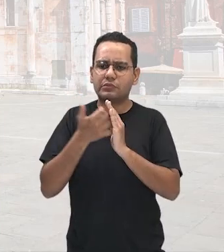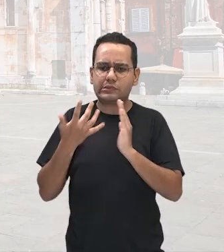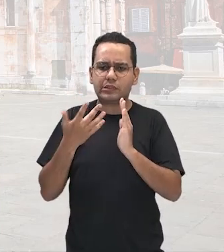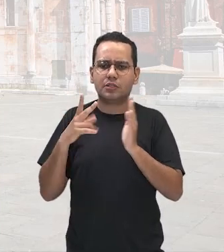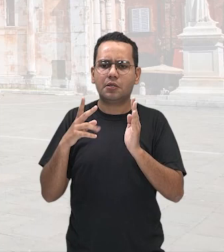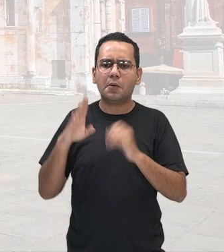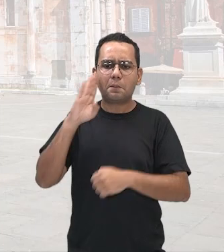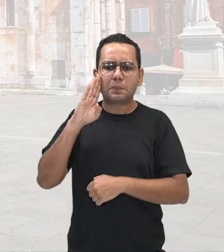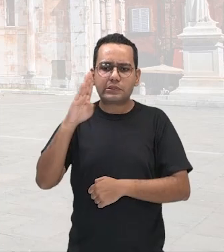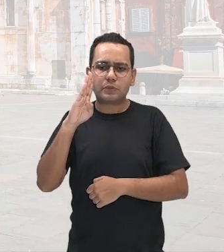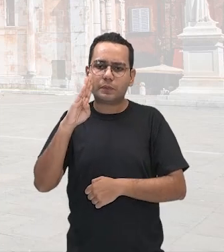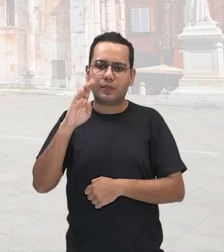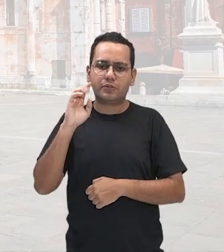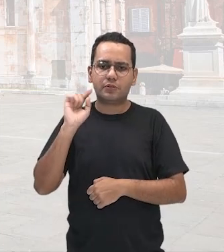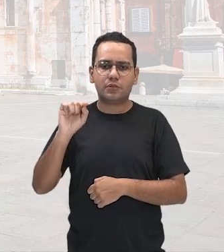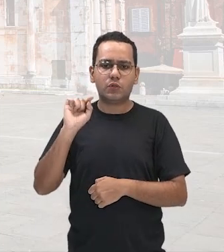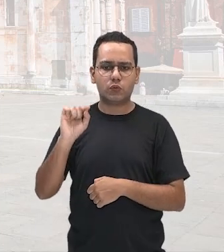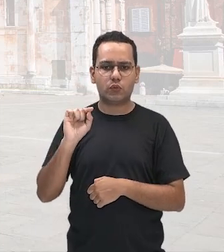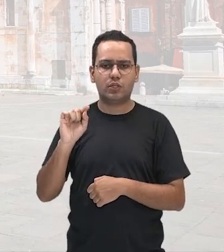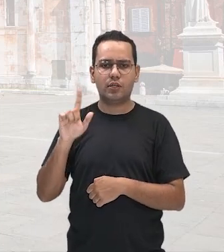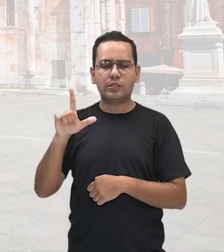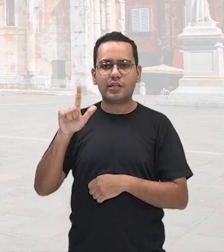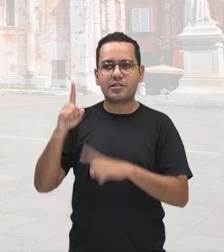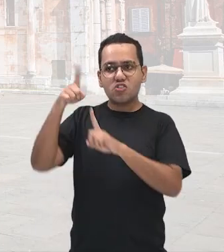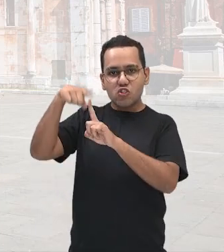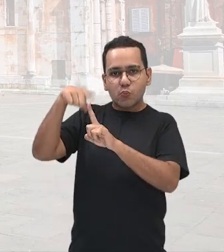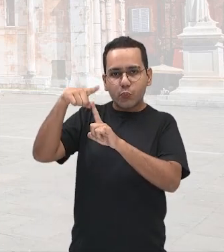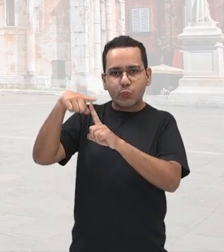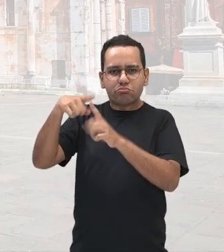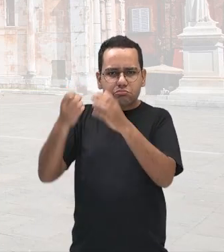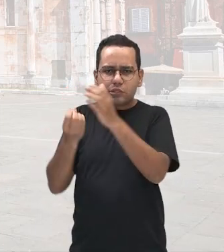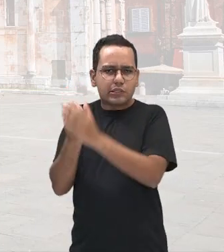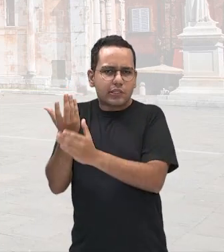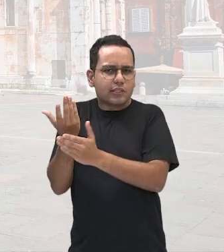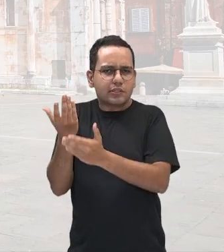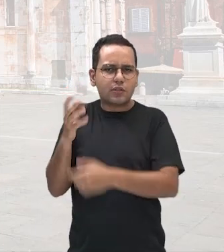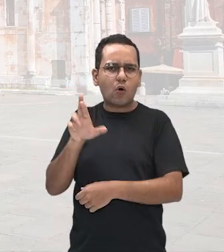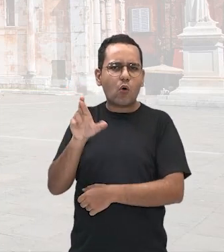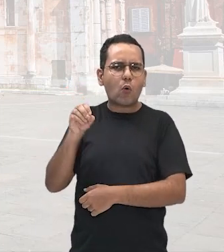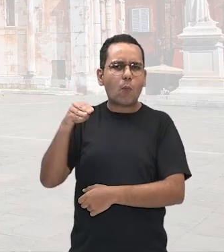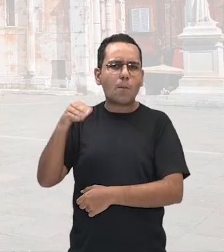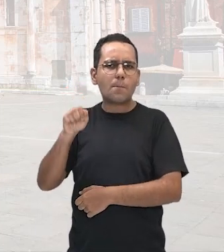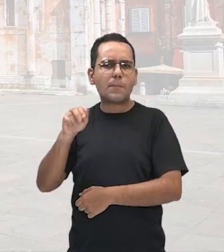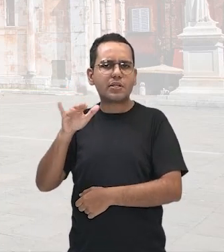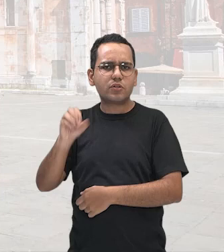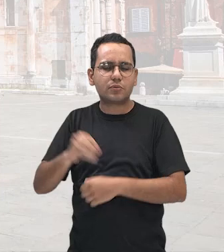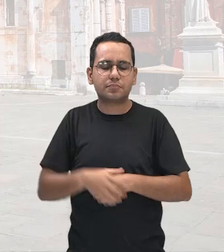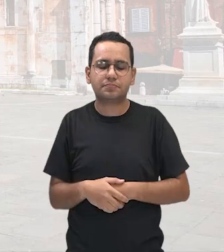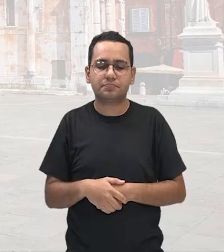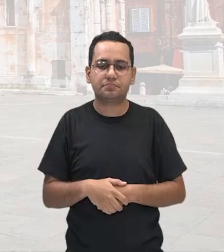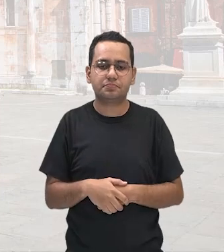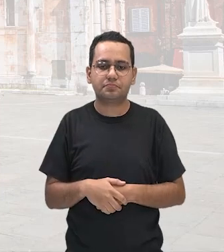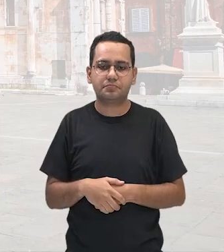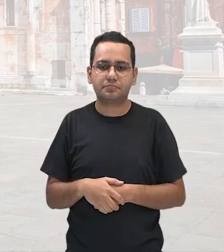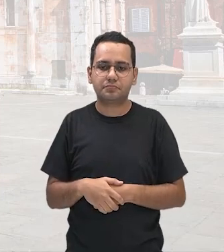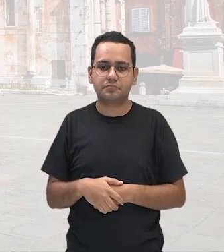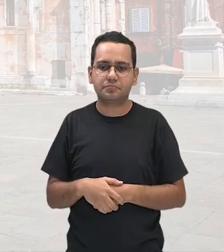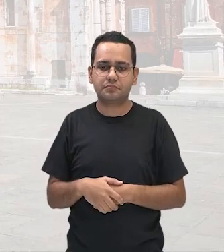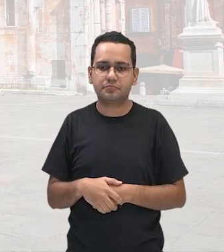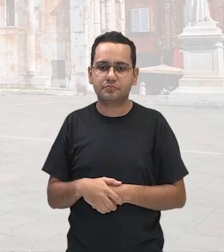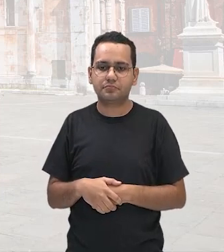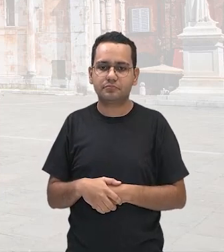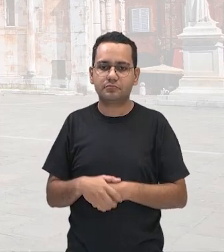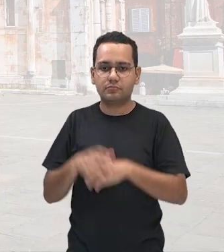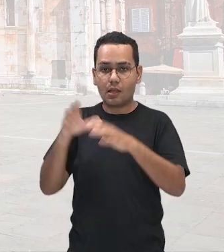principais desse modelo, então, professora, românico, tá? Nós temos, então, traços simples e austeros,